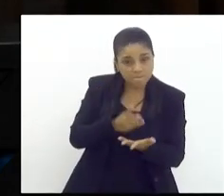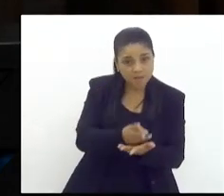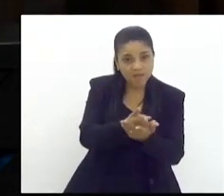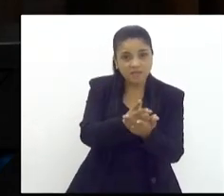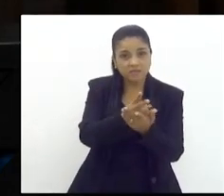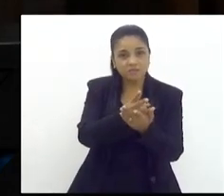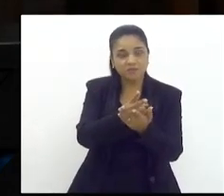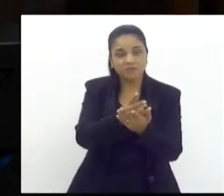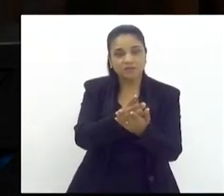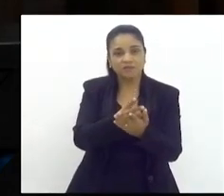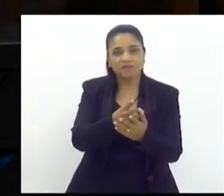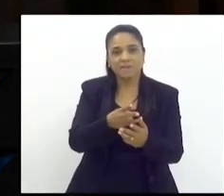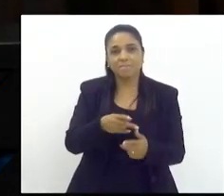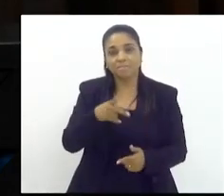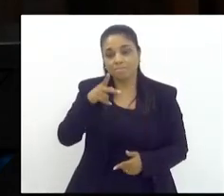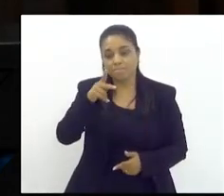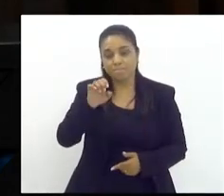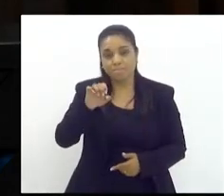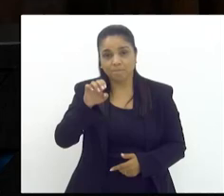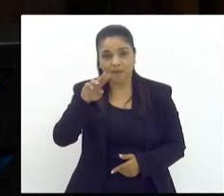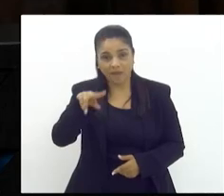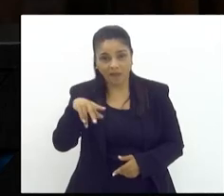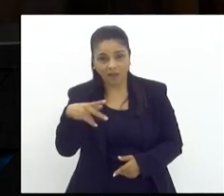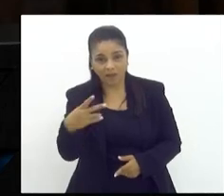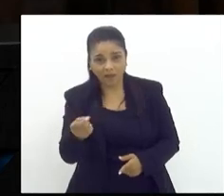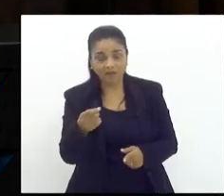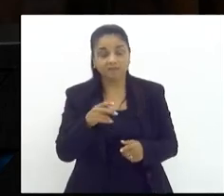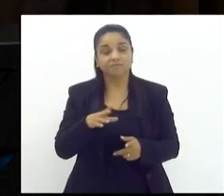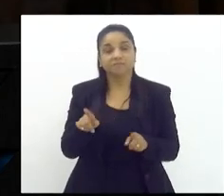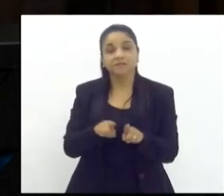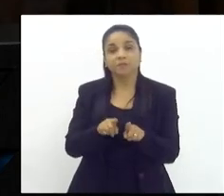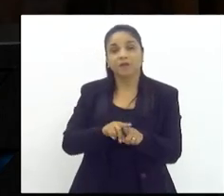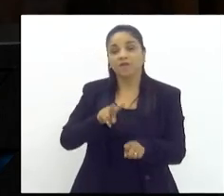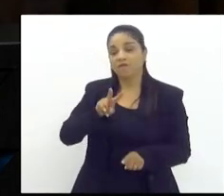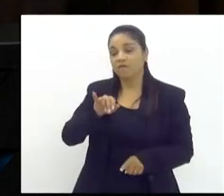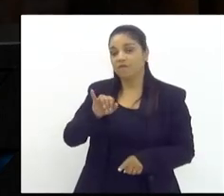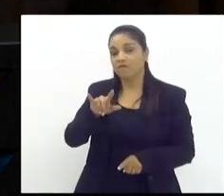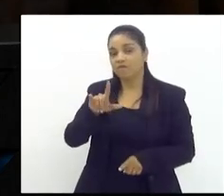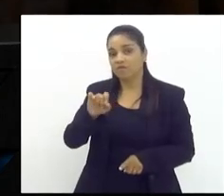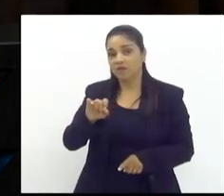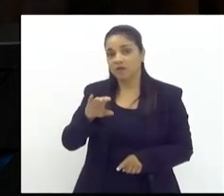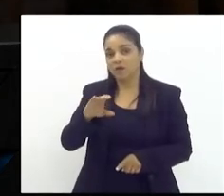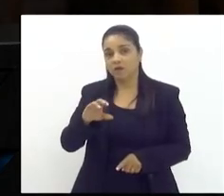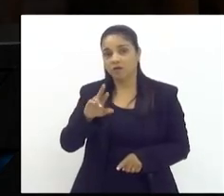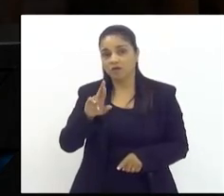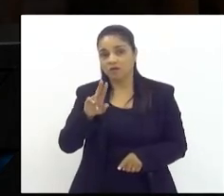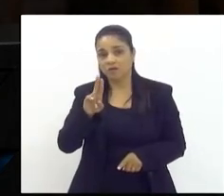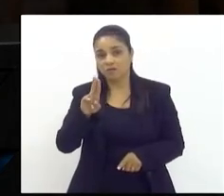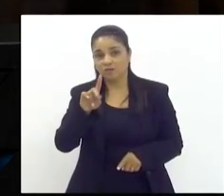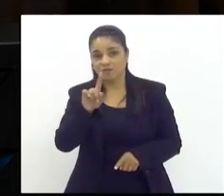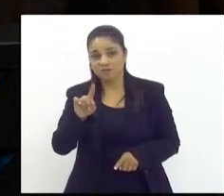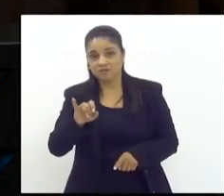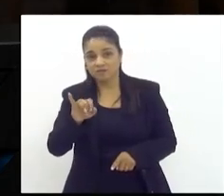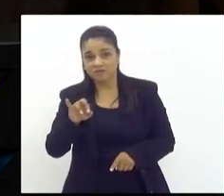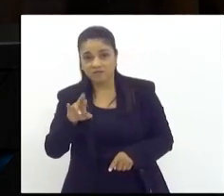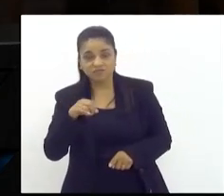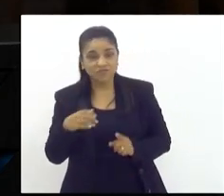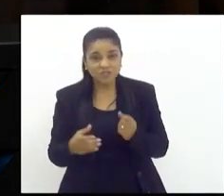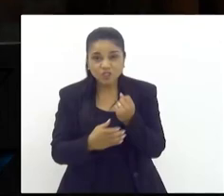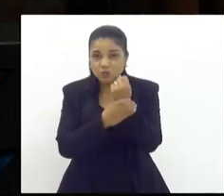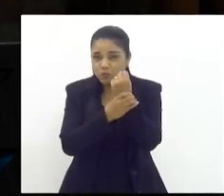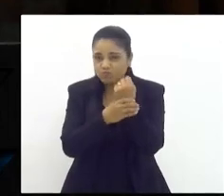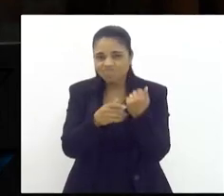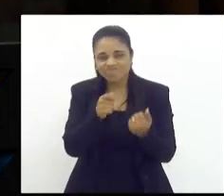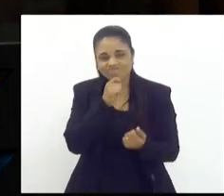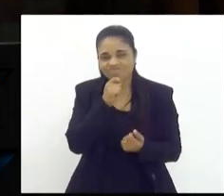Penha na Vila Cruzeiro foram 25 mortos ninguém se sentiu mais seguro com essa lógica